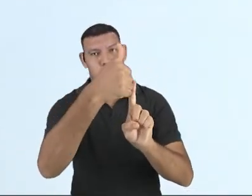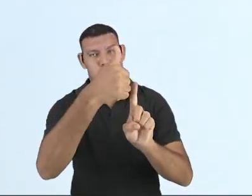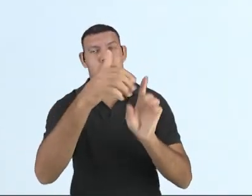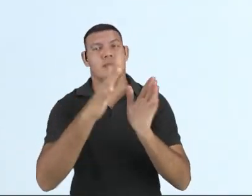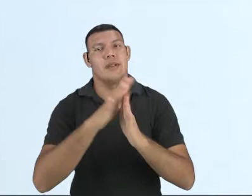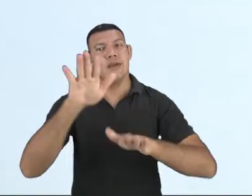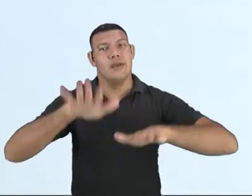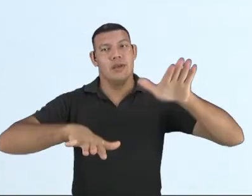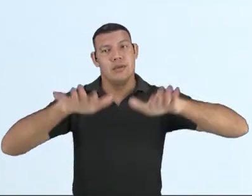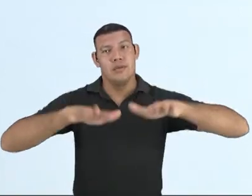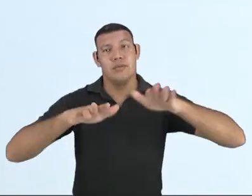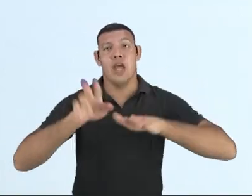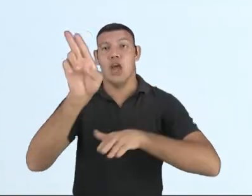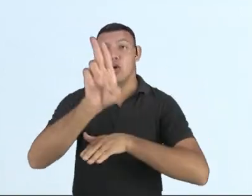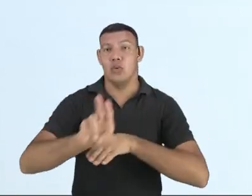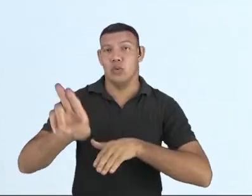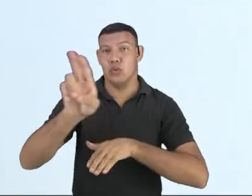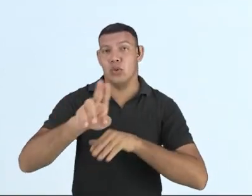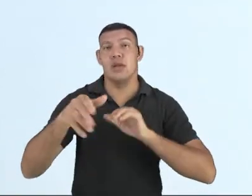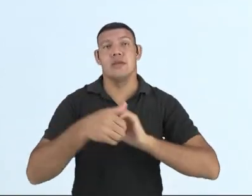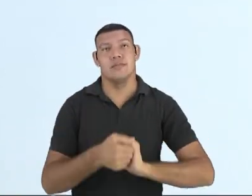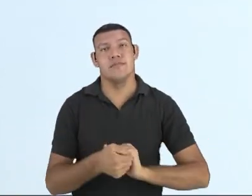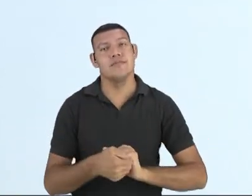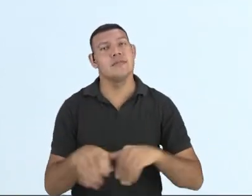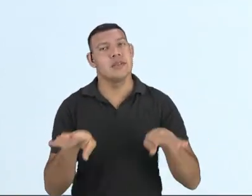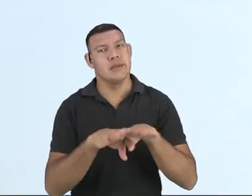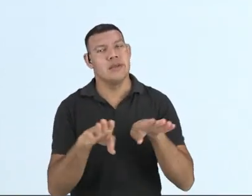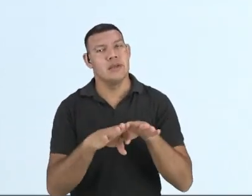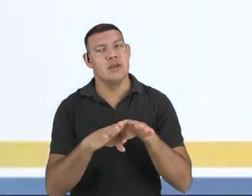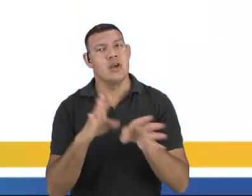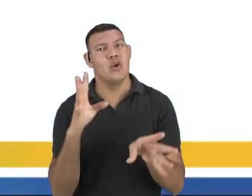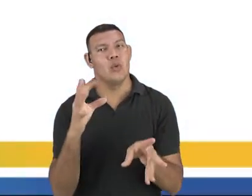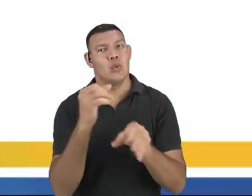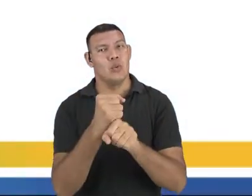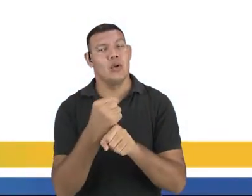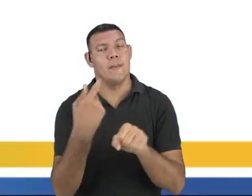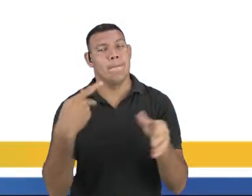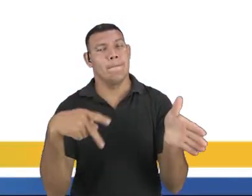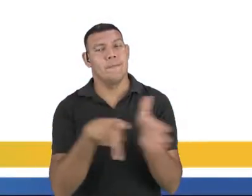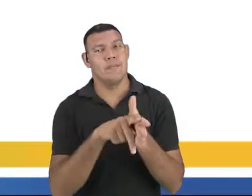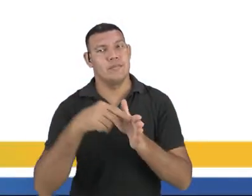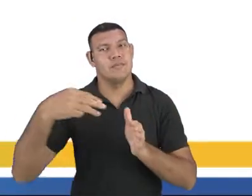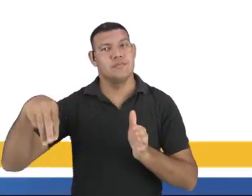vai de vez em quando trabalhar algumas aplicações informar é esse cálculo matemático